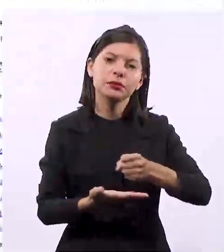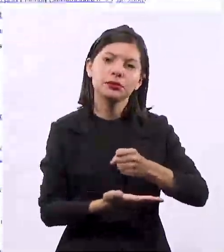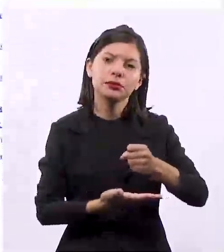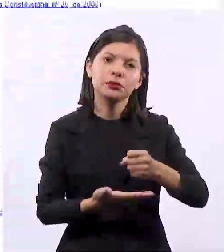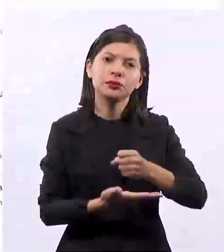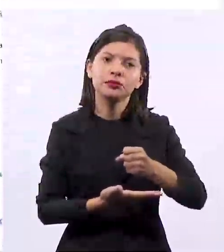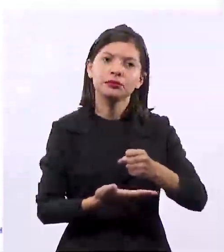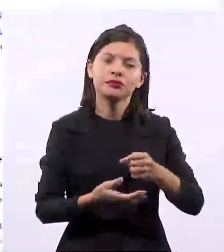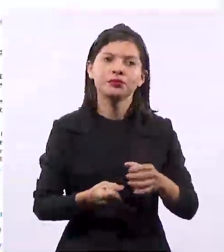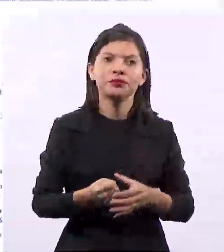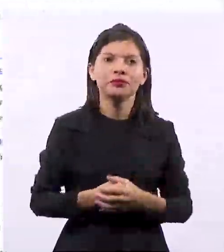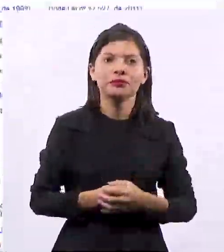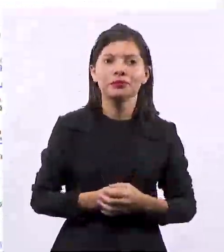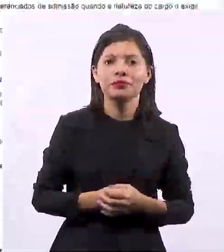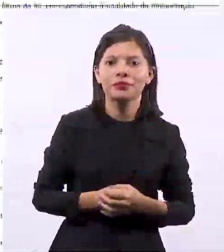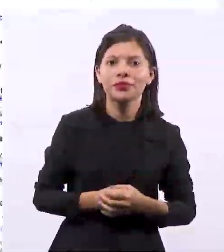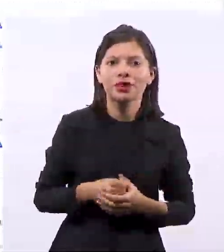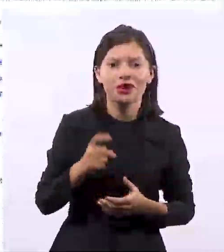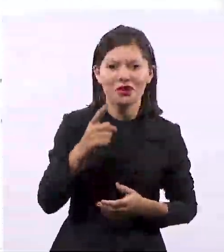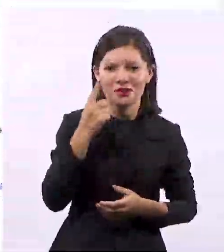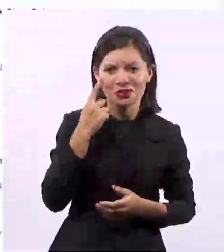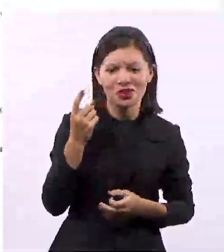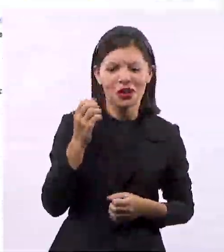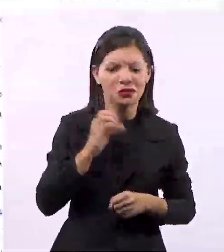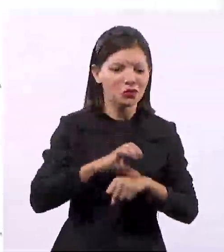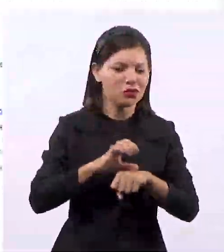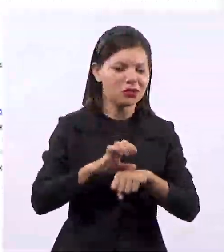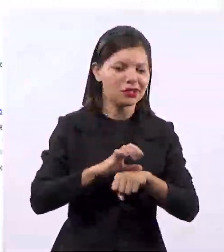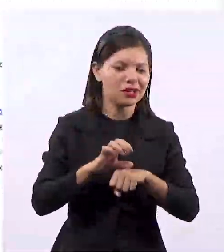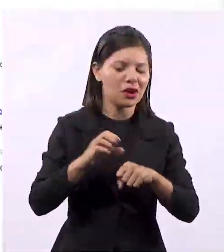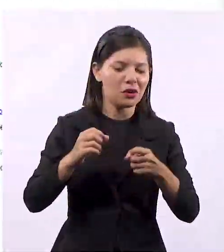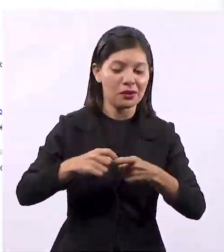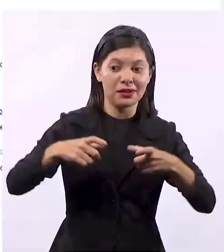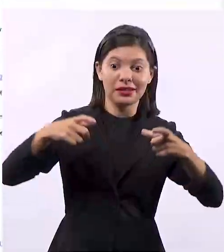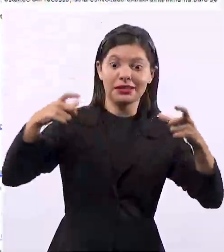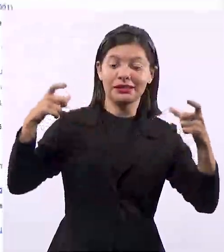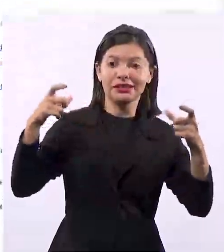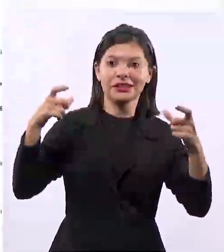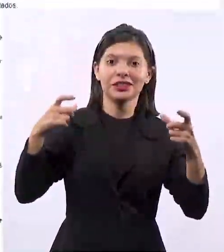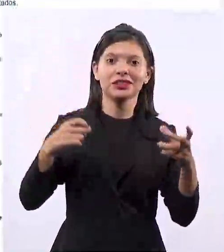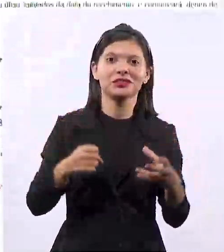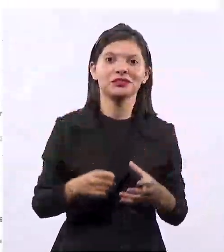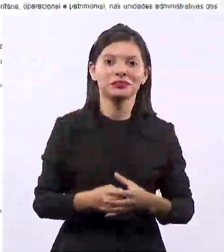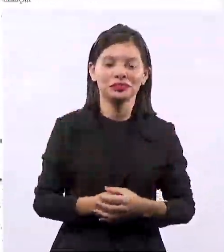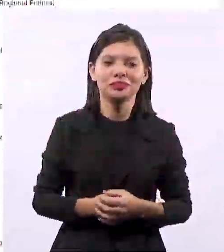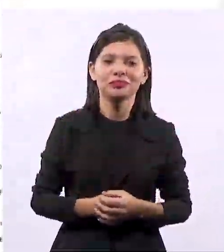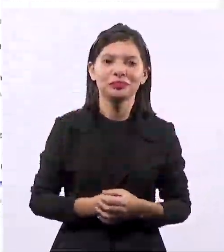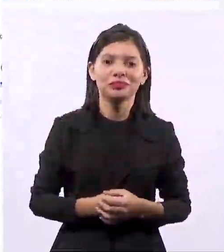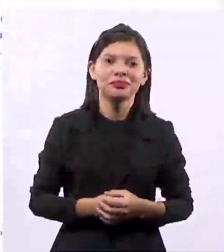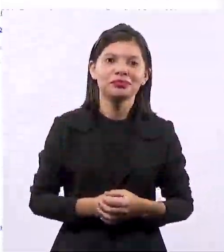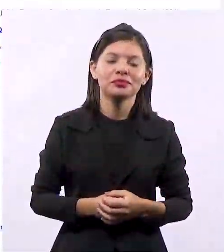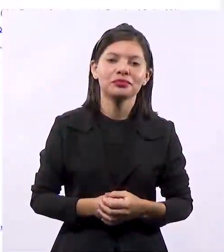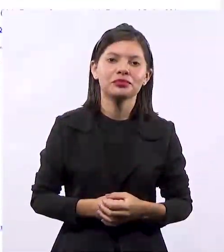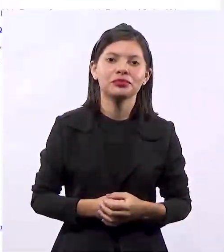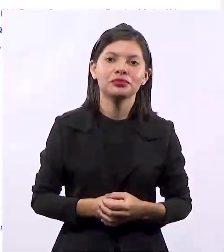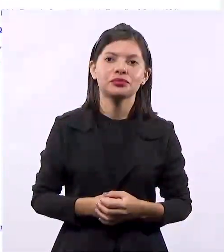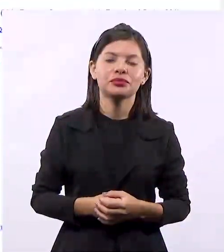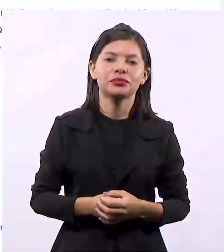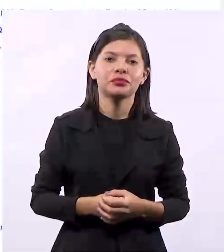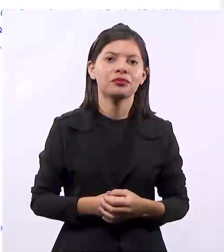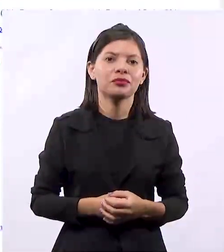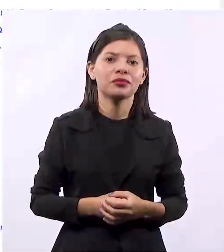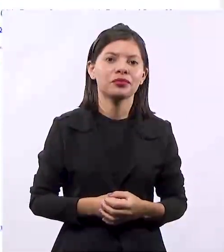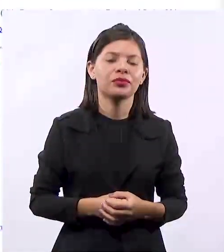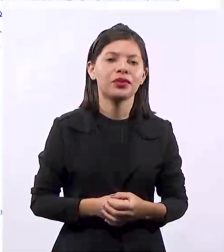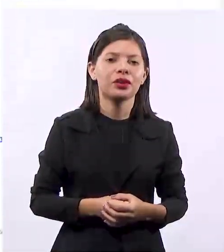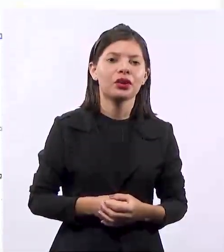No 206, ele vai falar sobre o quê? No 206, ele vai trabalhar esses princípios. A nossa Constituição é bem grande,